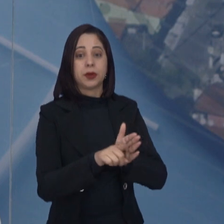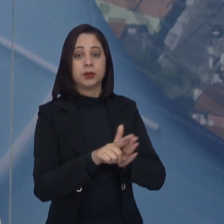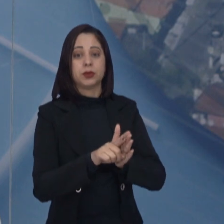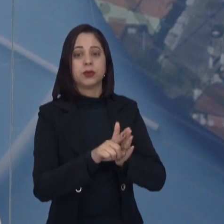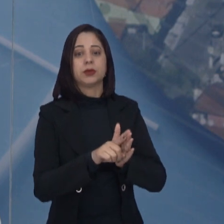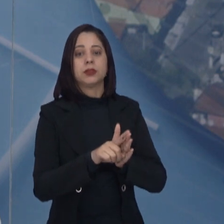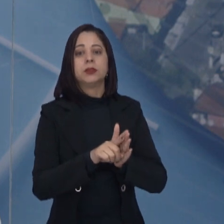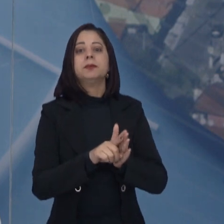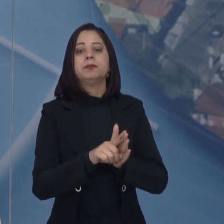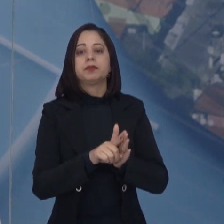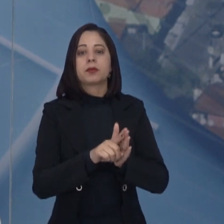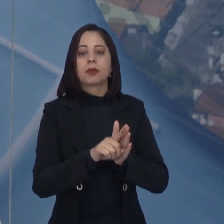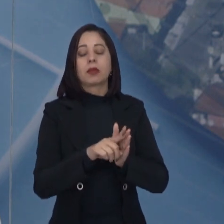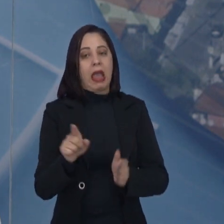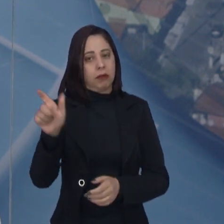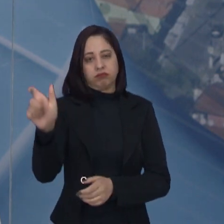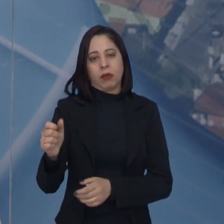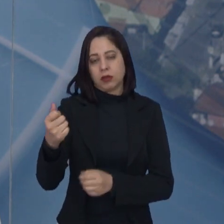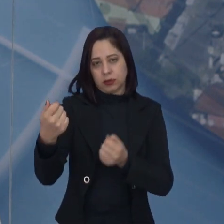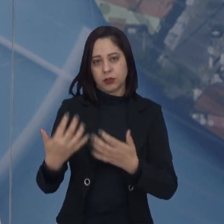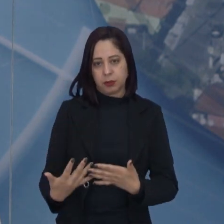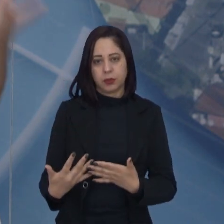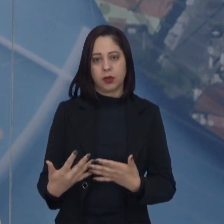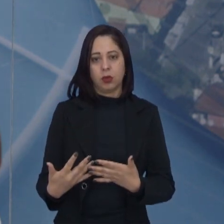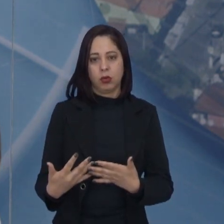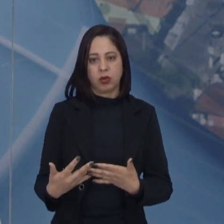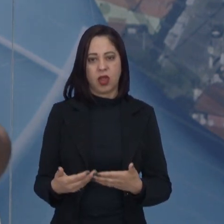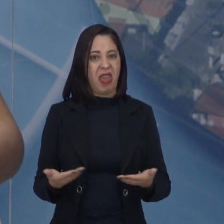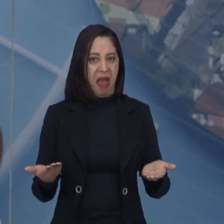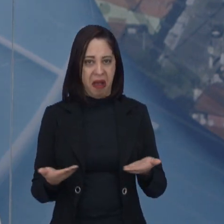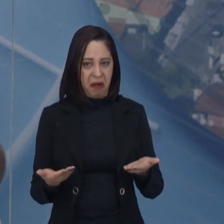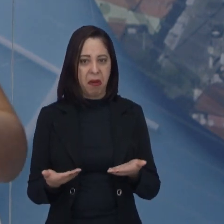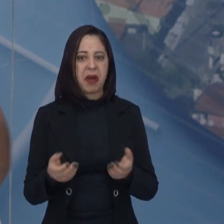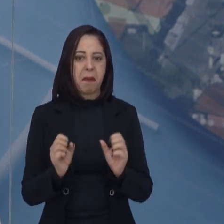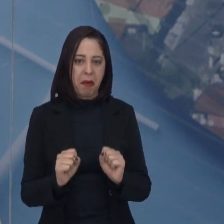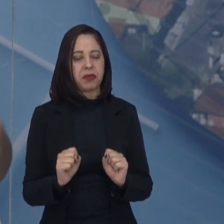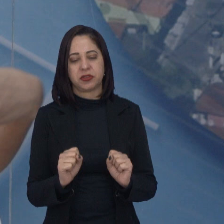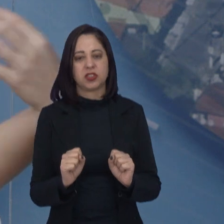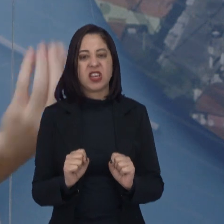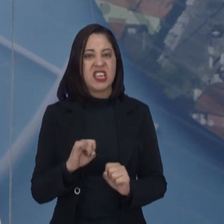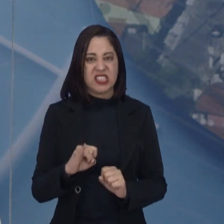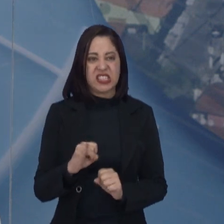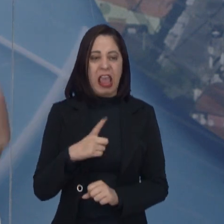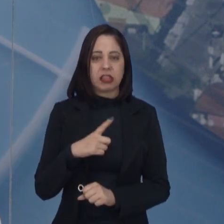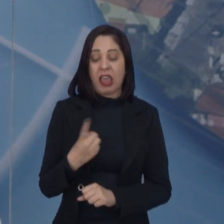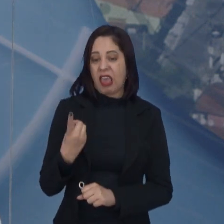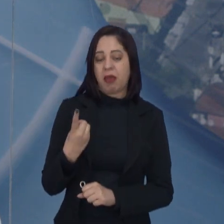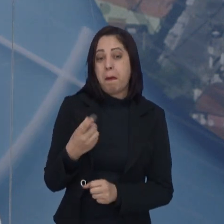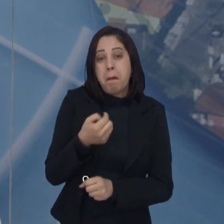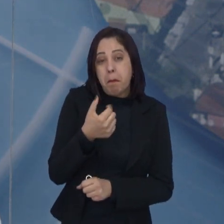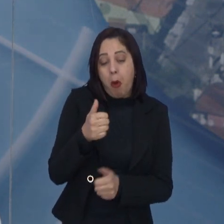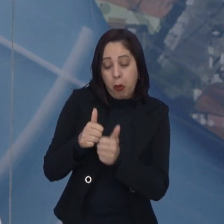marcas, né? A Júlia bem colocou que hoje você pode ter menos seguidores, mas está ali, você tem um engajamento, o pessoal conversa